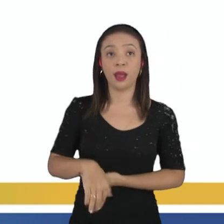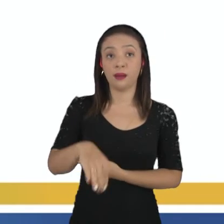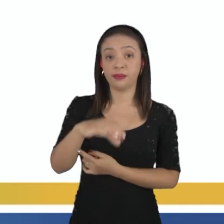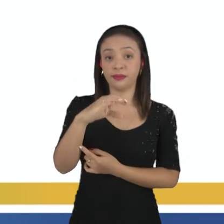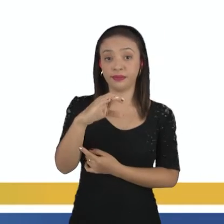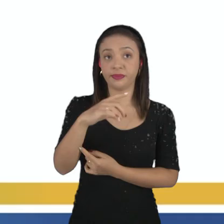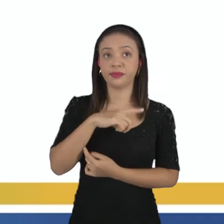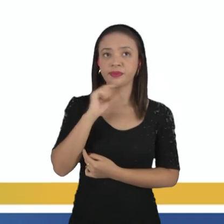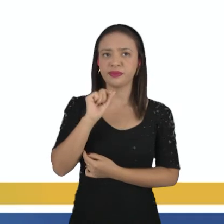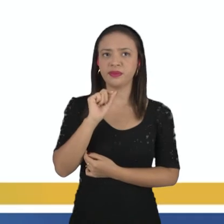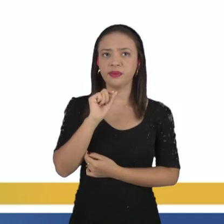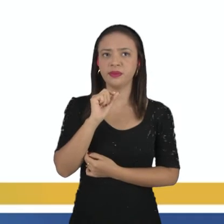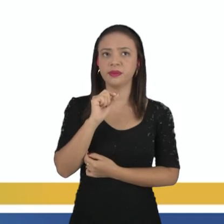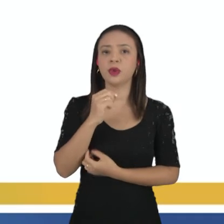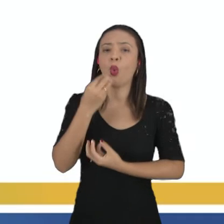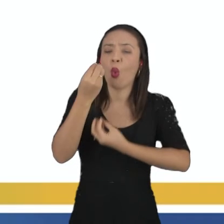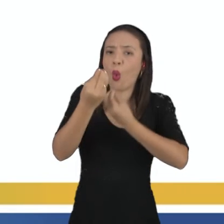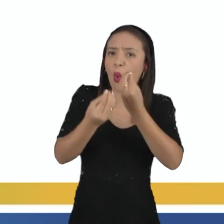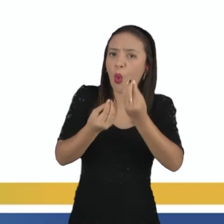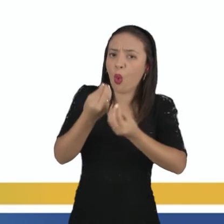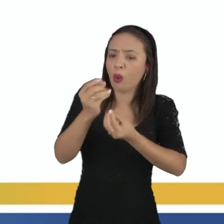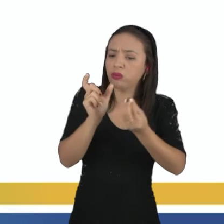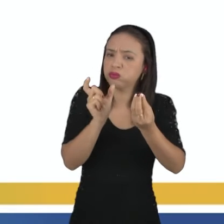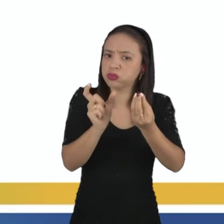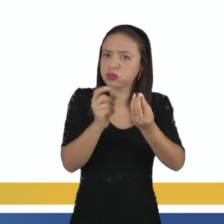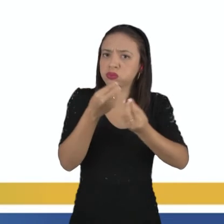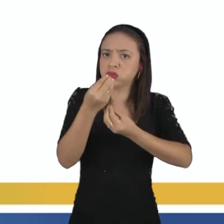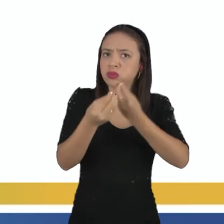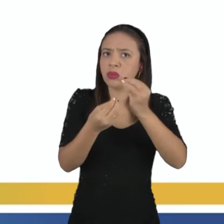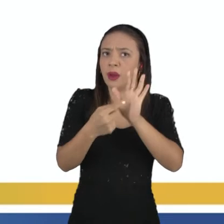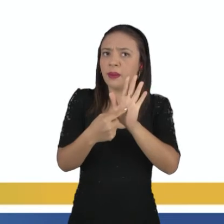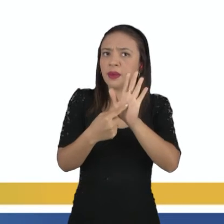nós temos assim, ó, o como introduz uma